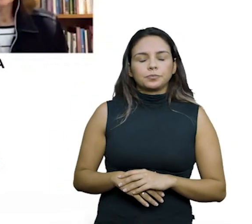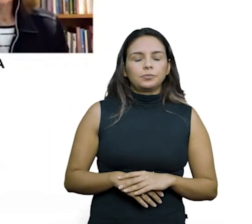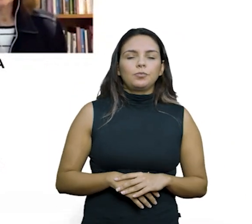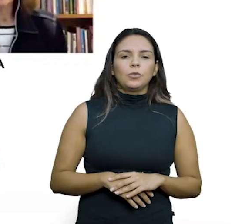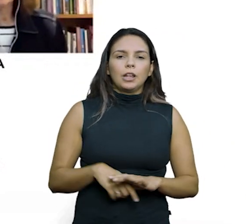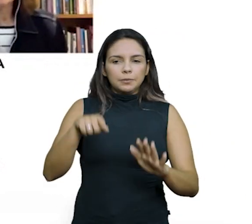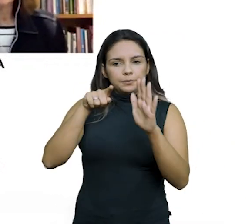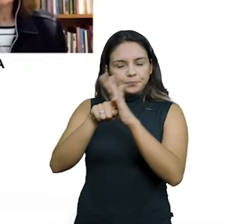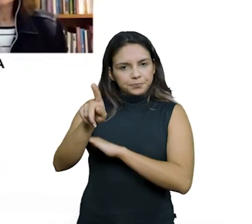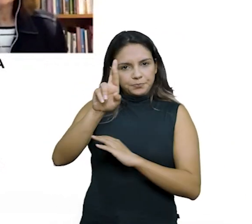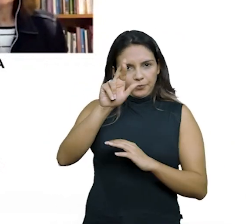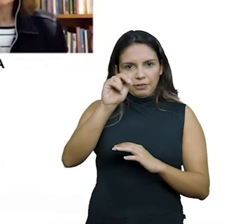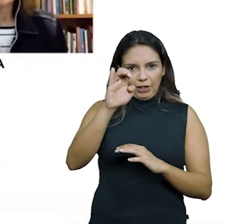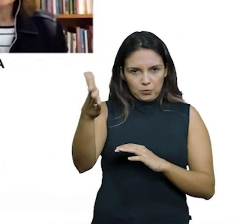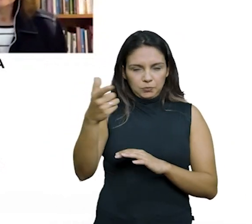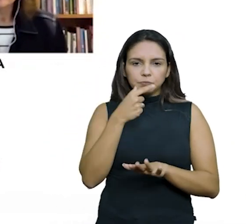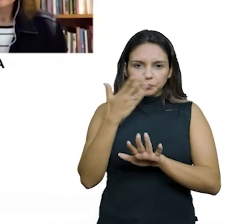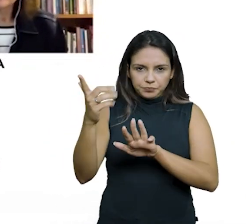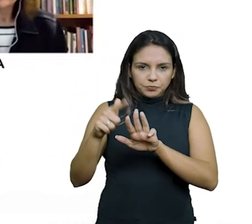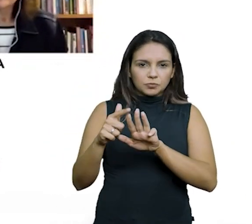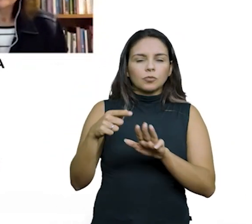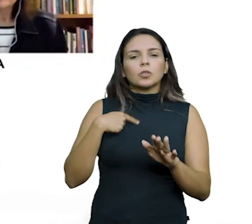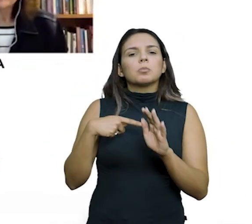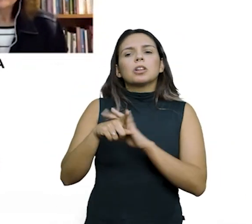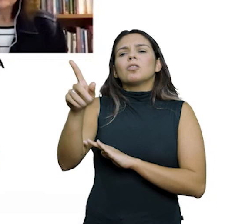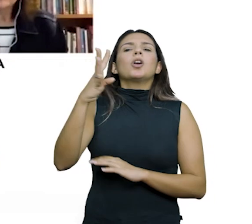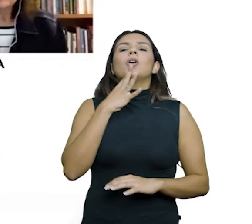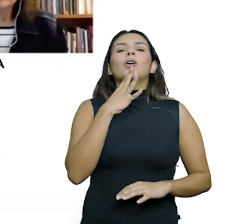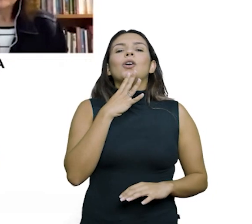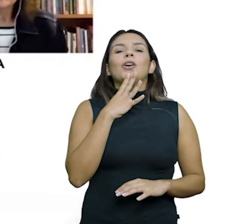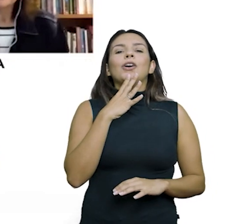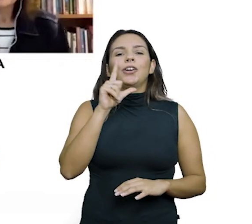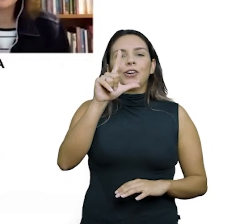Né? o Luiz Humberto França, não sei se você conhece ele,